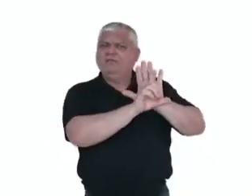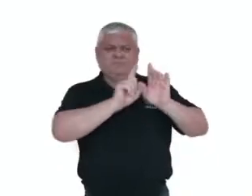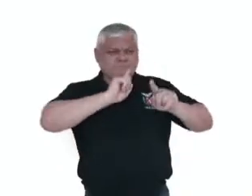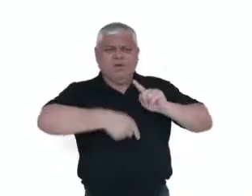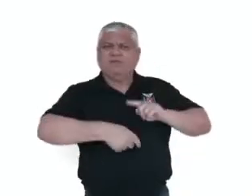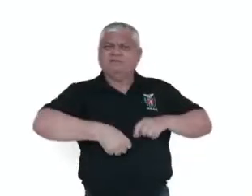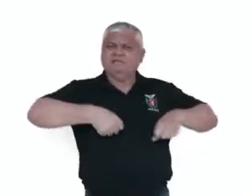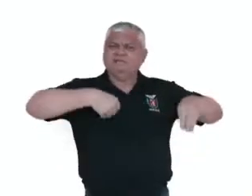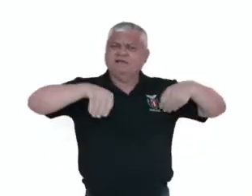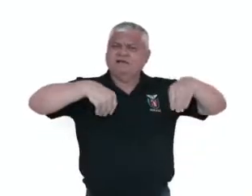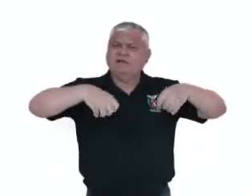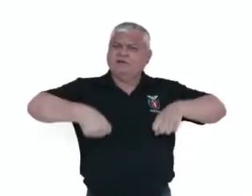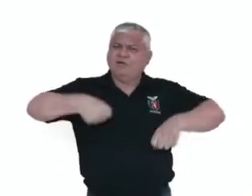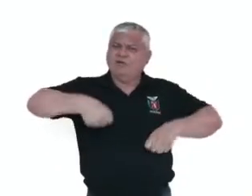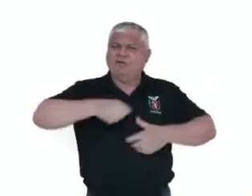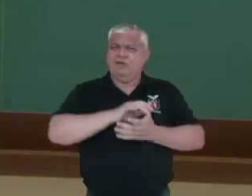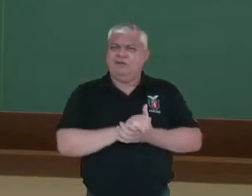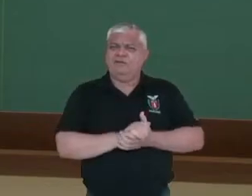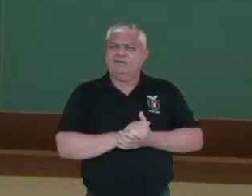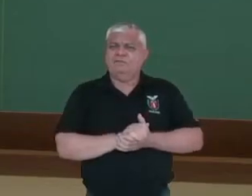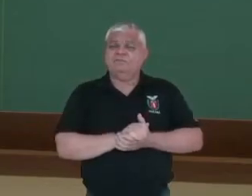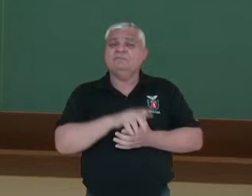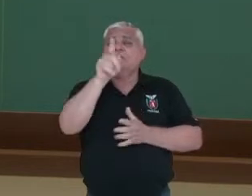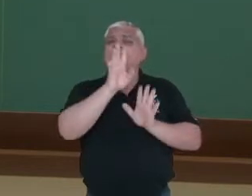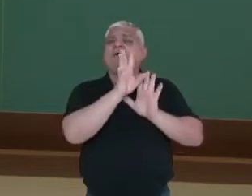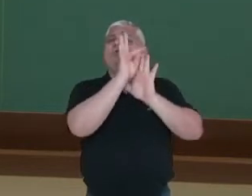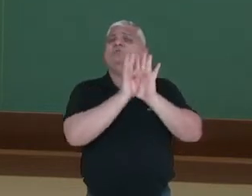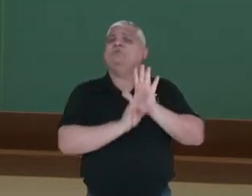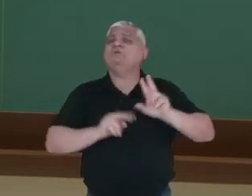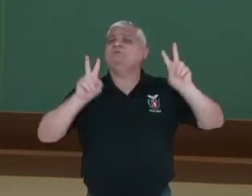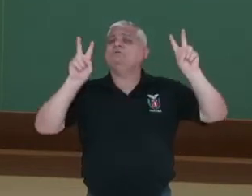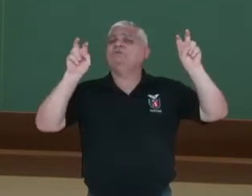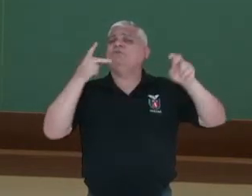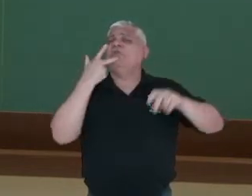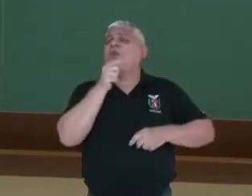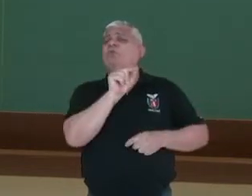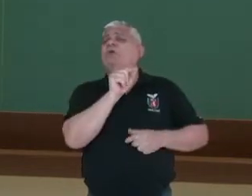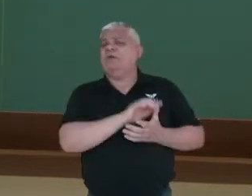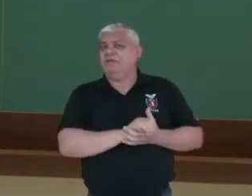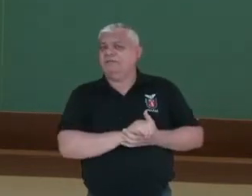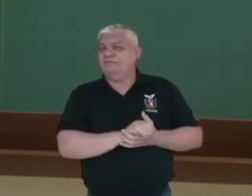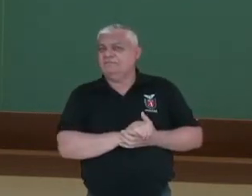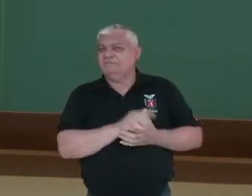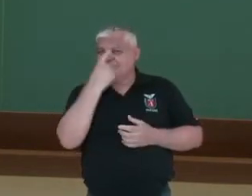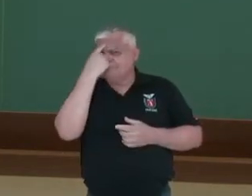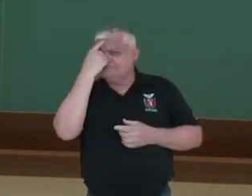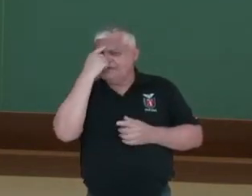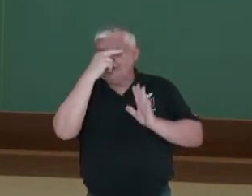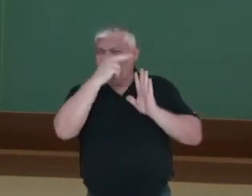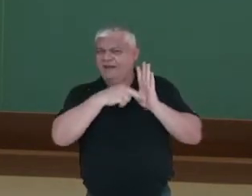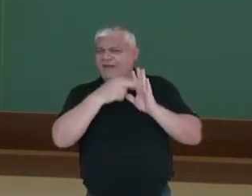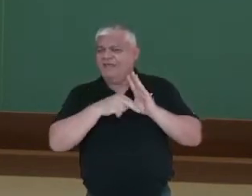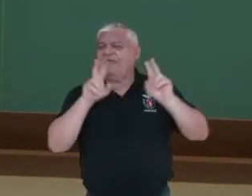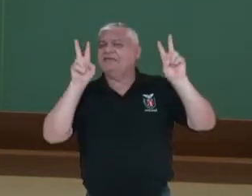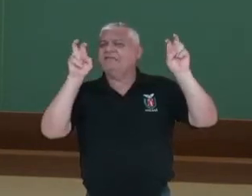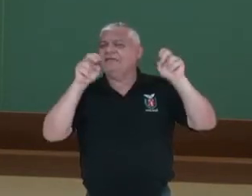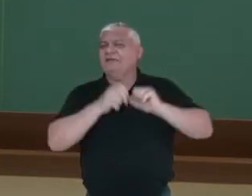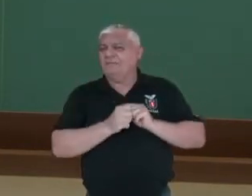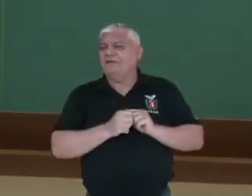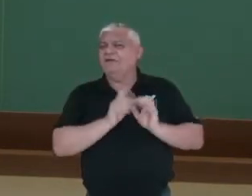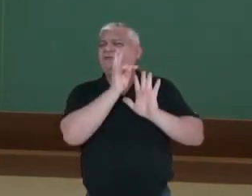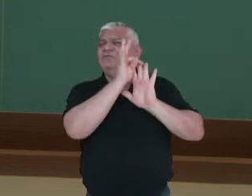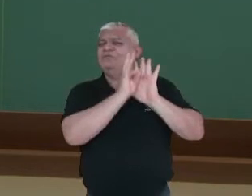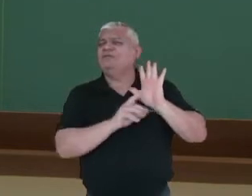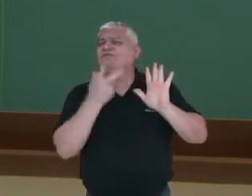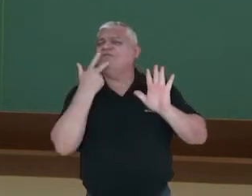proibição. Qual é o assunto tratado no texto, hein? Já parou para pensar? Qual é o assunto? Antes